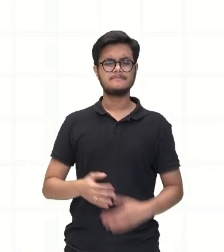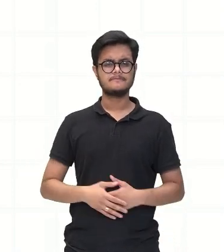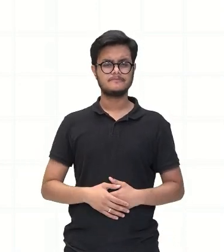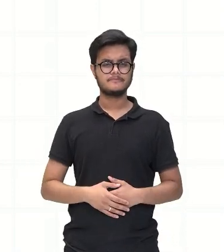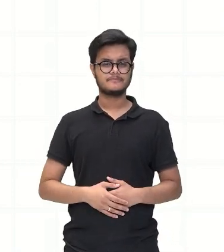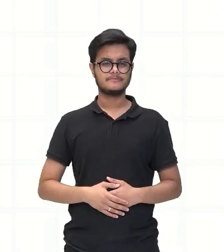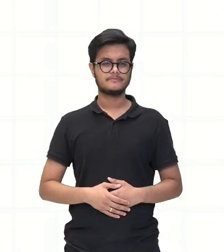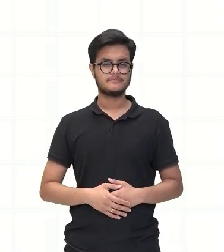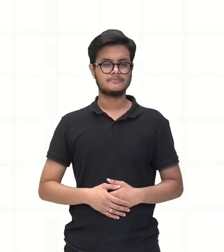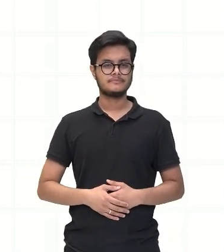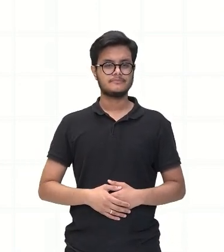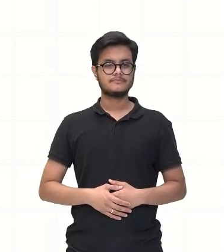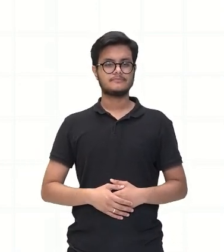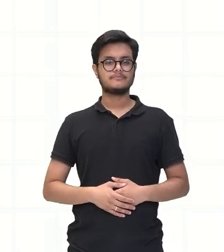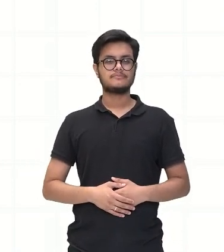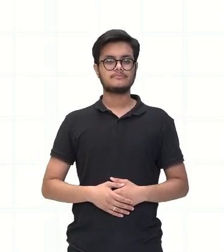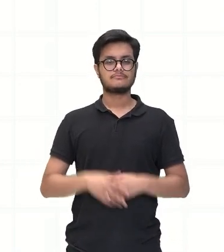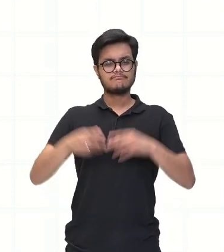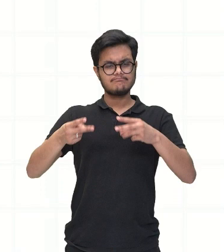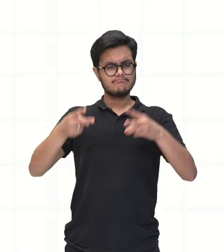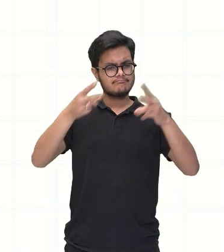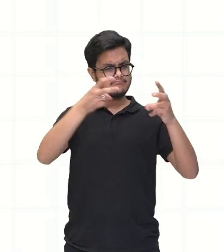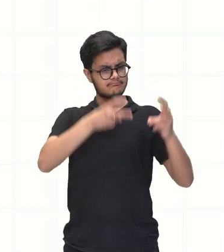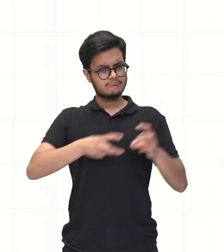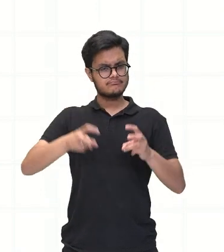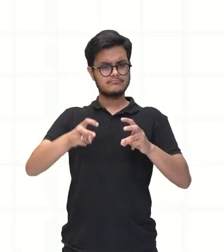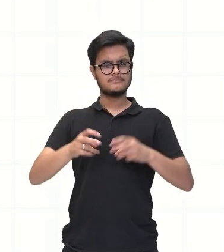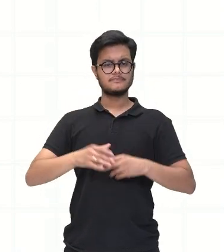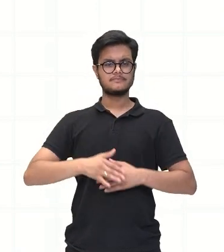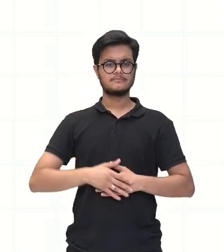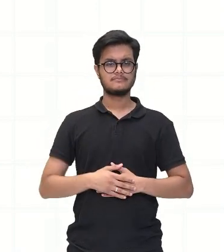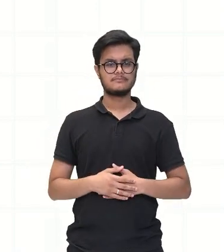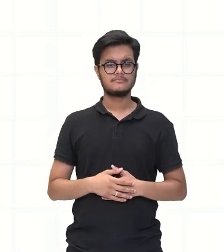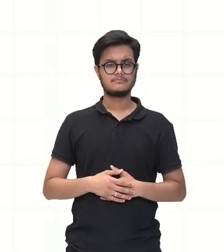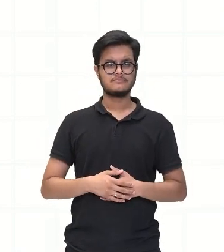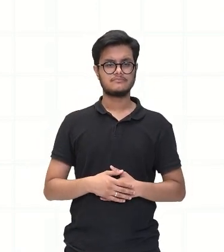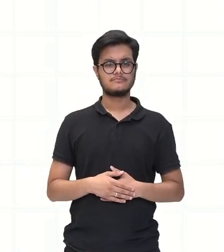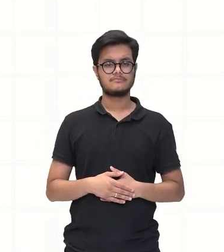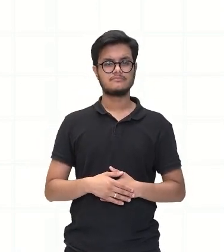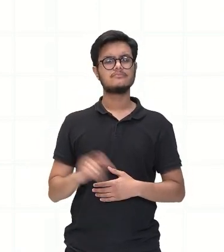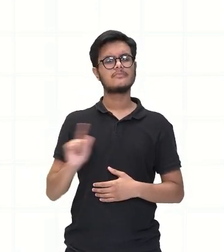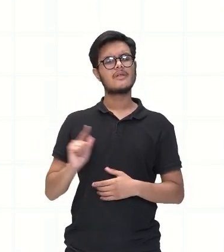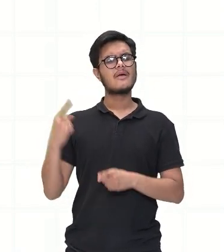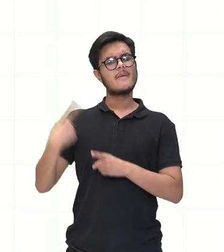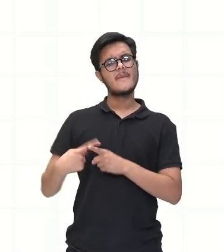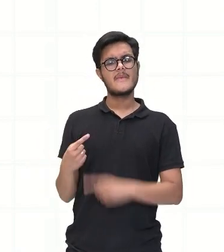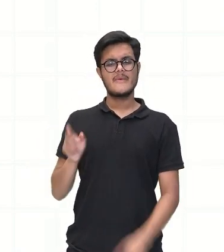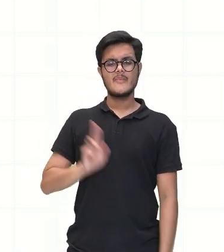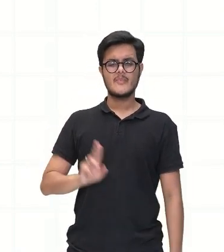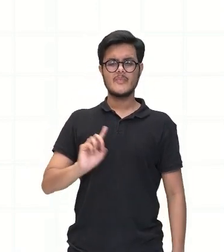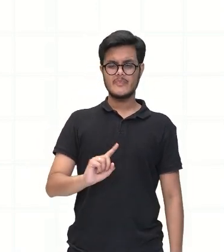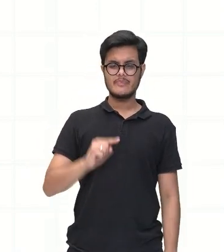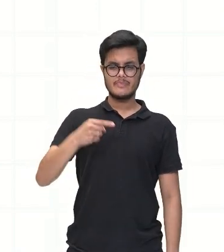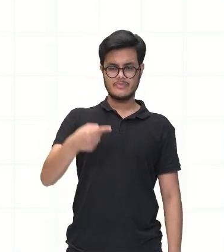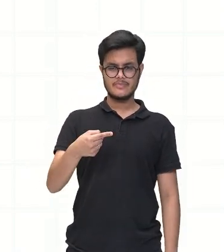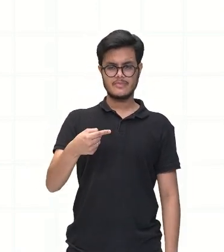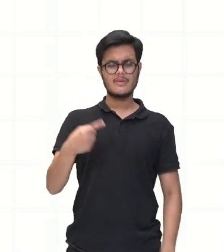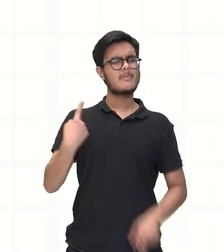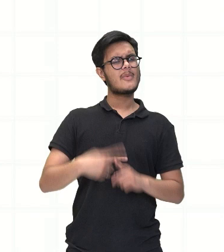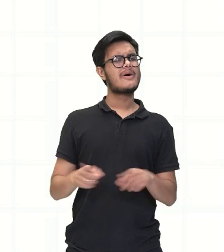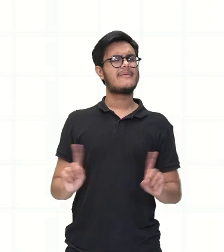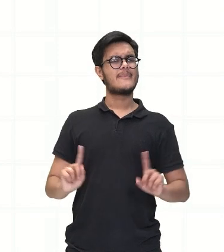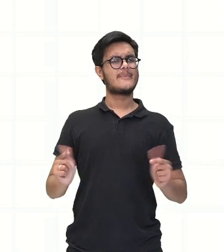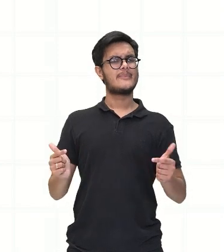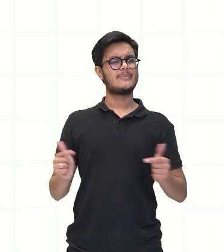Veja aí o seu poder de observação. Há algo aí que vai indicar para você por que utiliza o hífen e por que